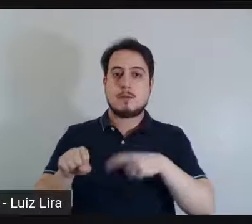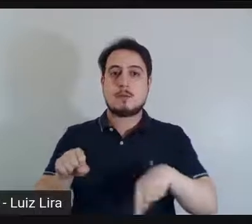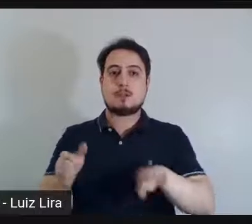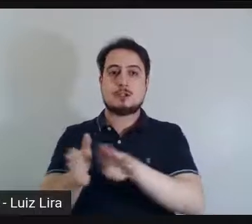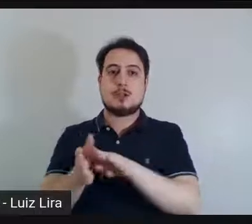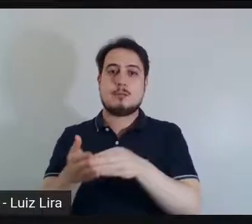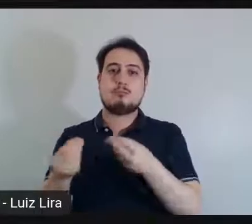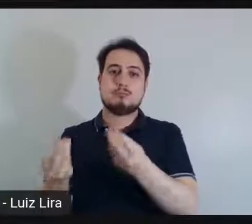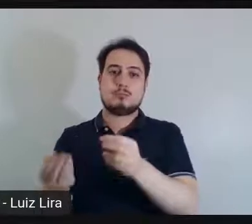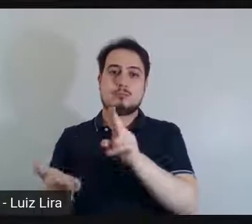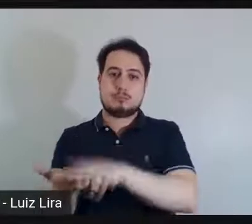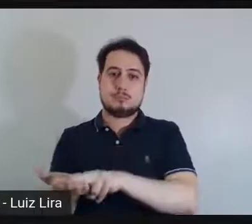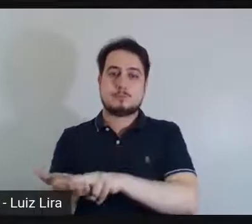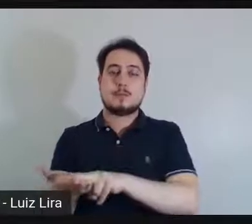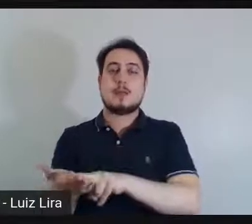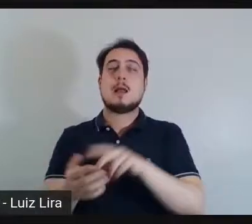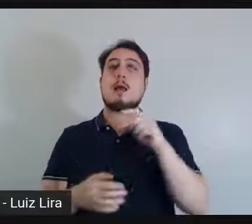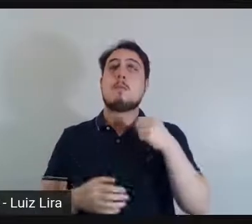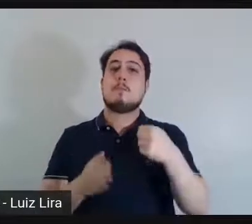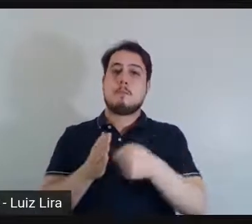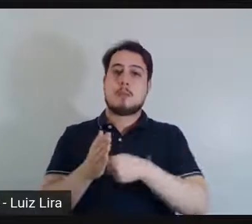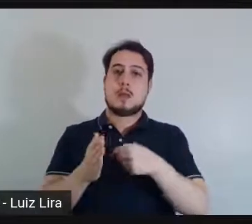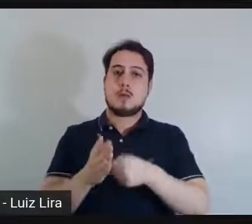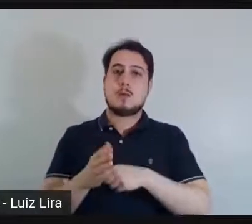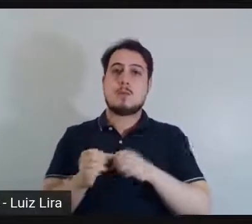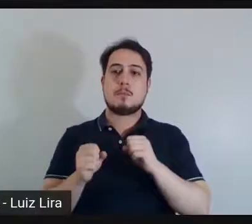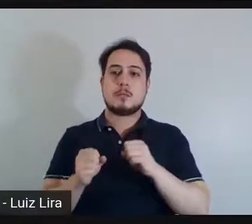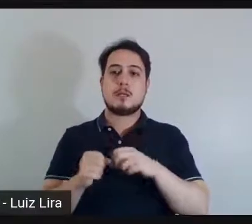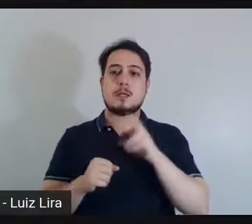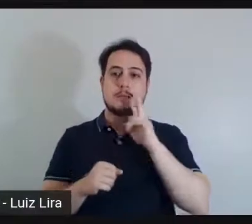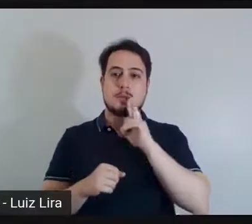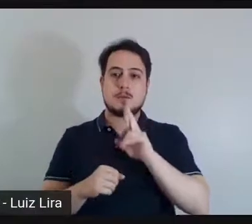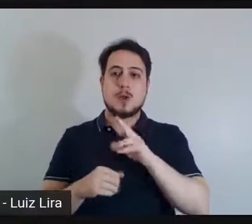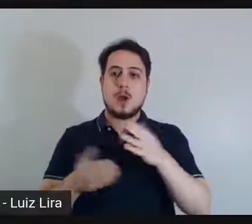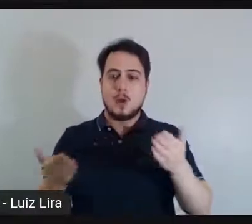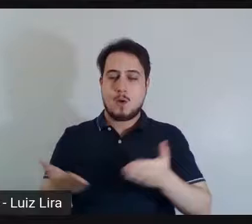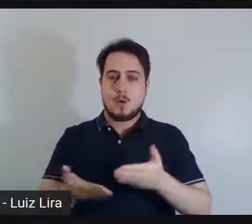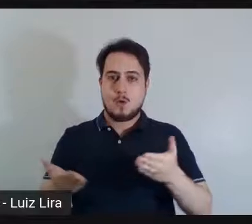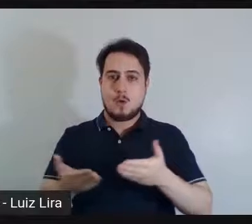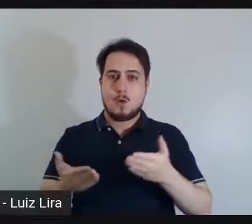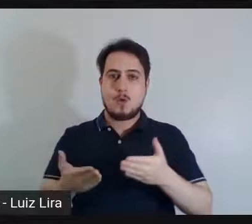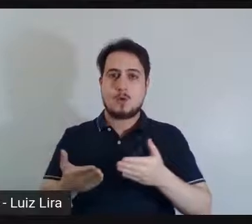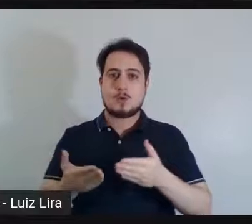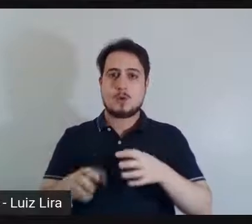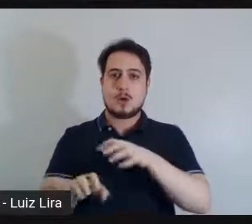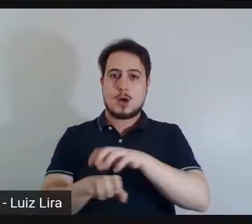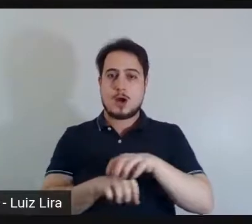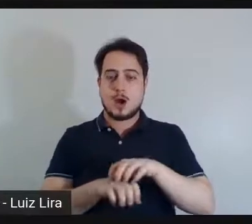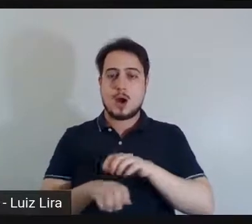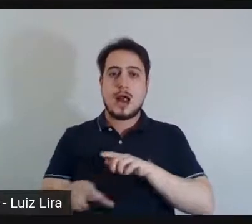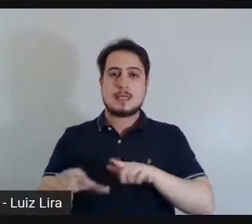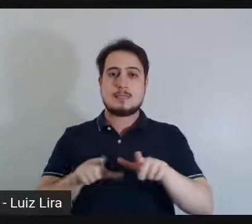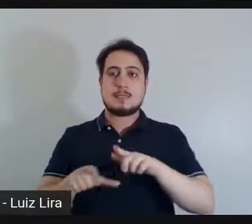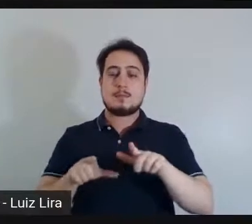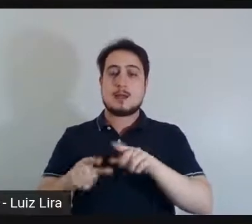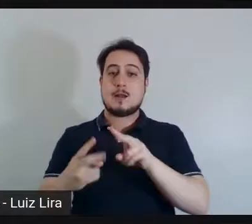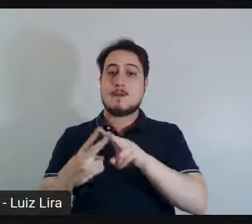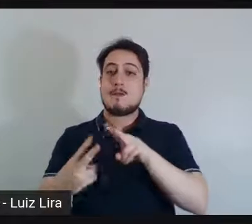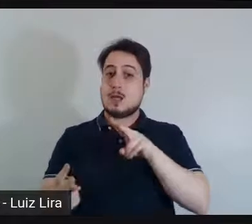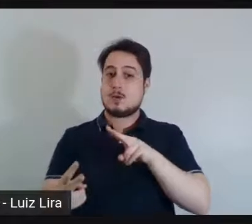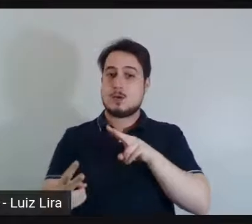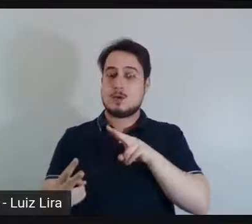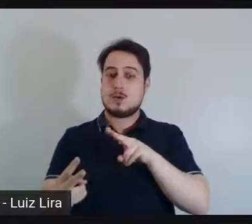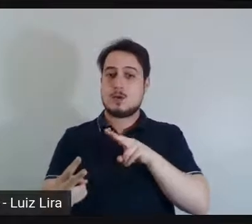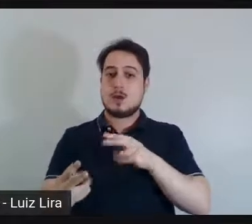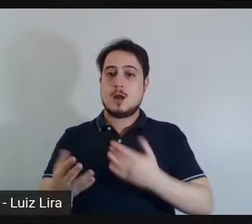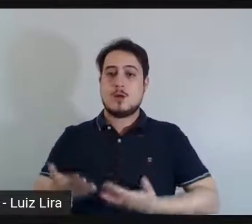Aí a pergunta que, de repente, você poderia até me responder. Hoje, os órgãos trabalhando à distância, o